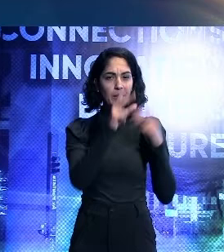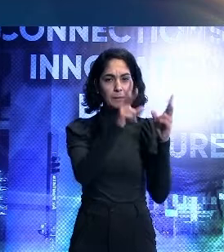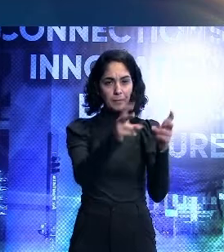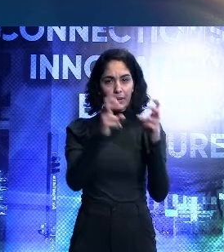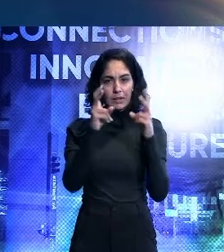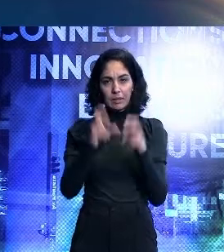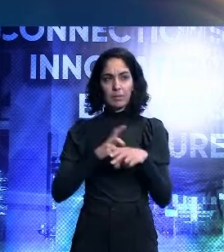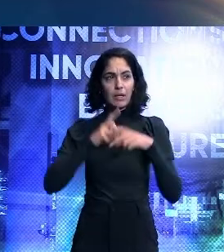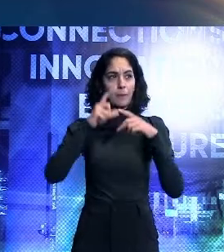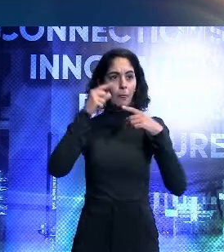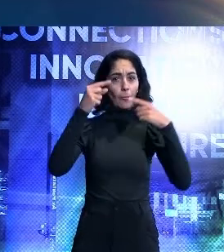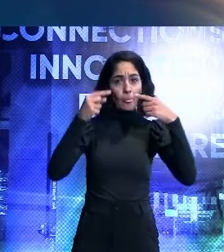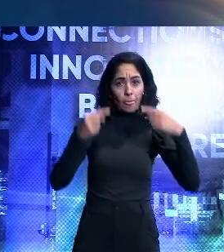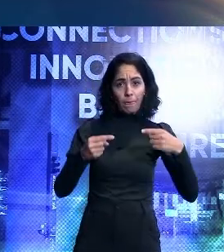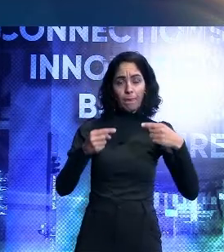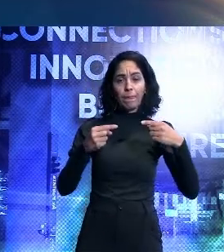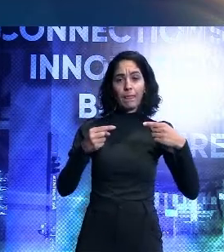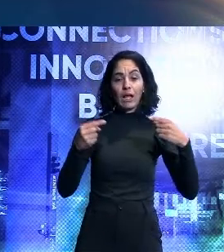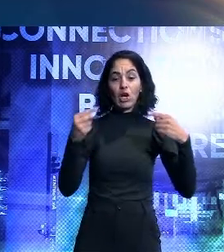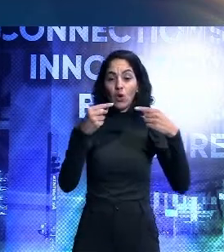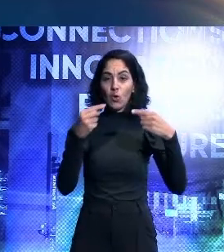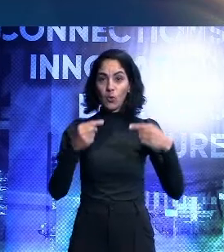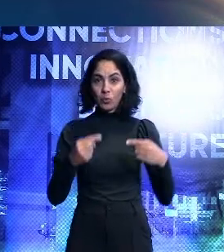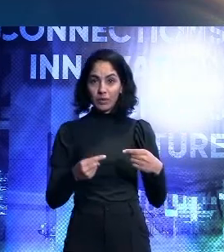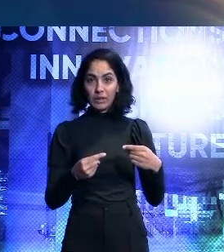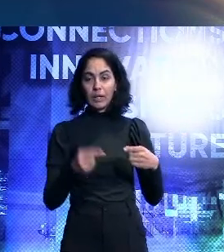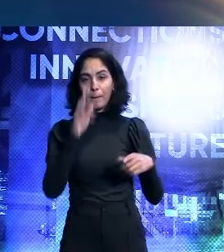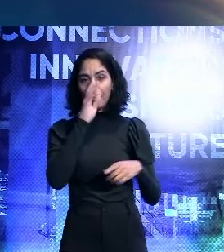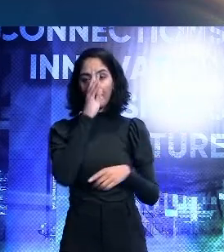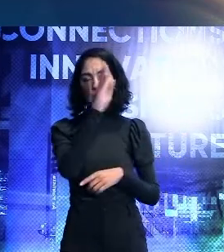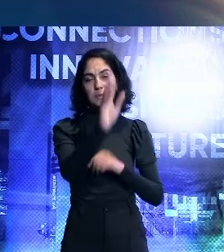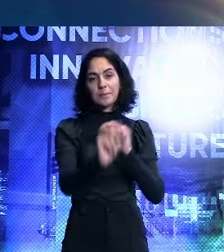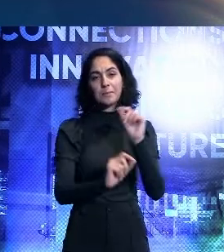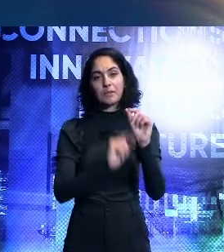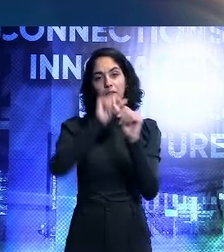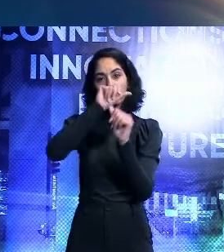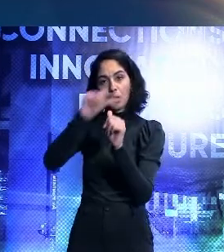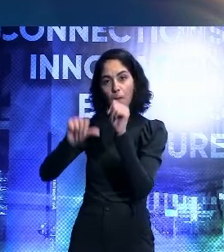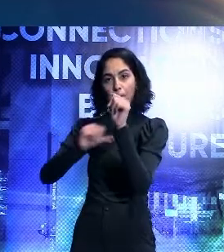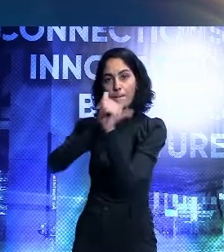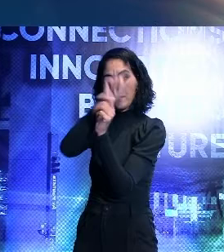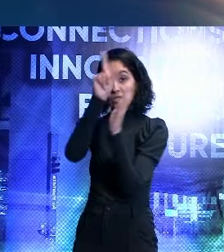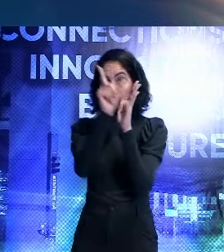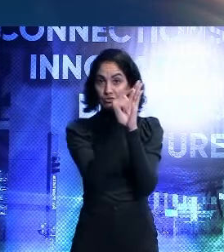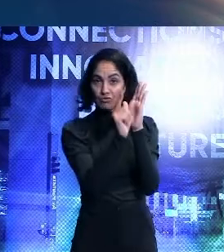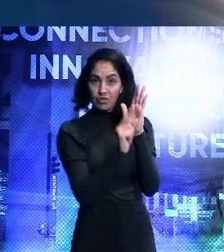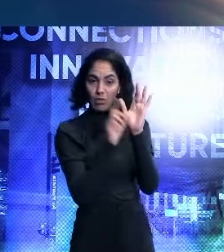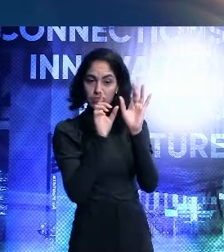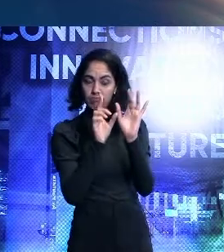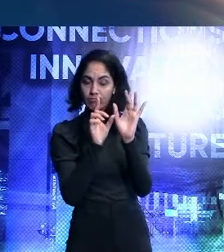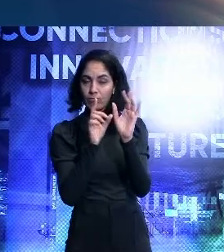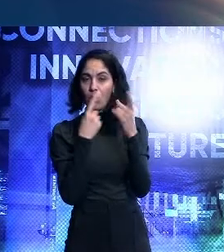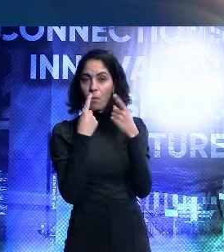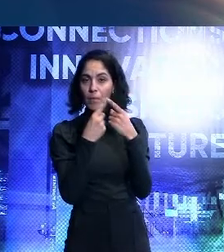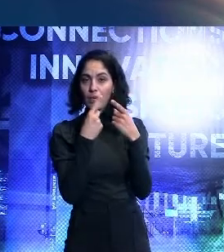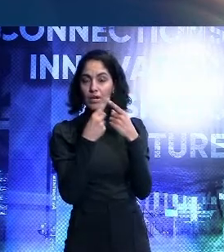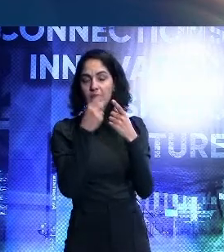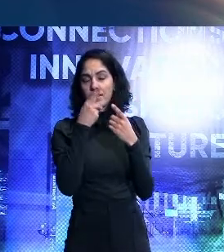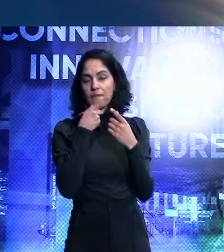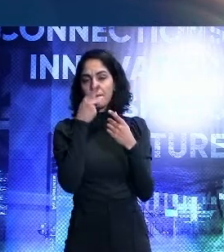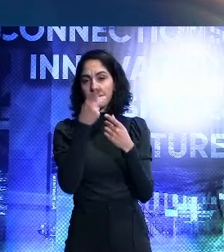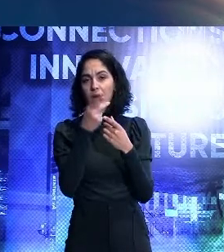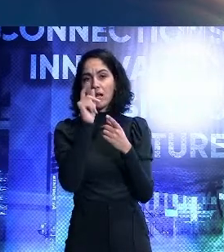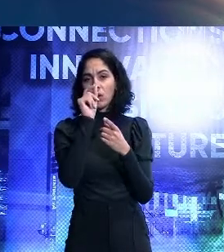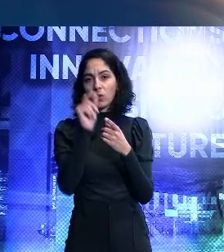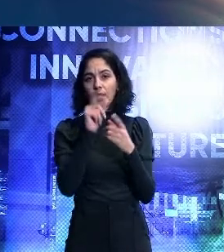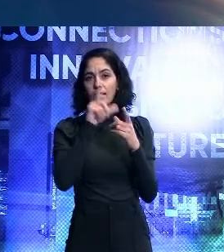em comum entre elas, principalmente quando fala de transformação digital. Se a gente para ver, há uma relação